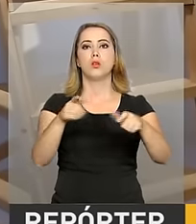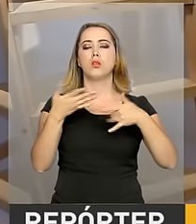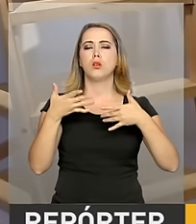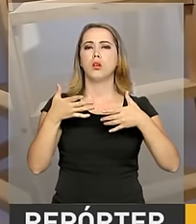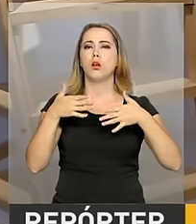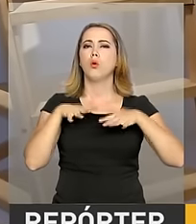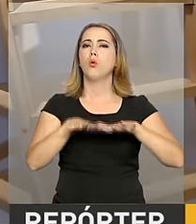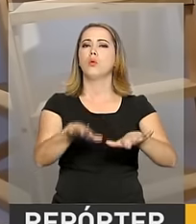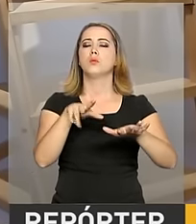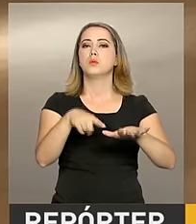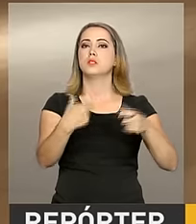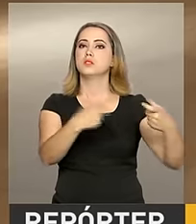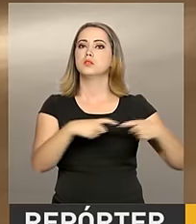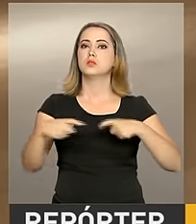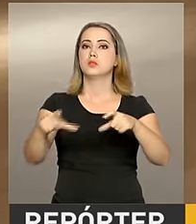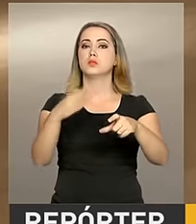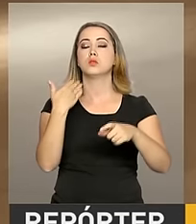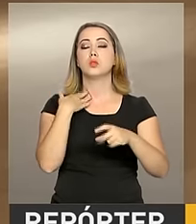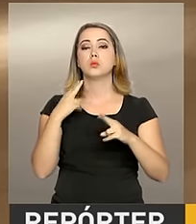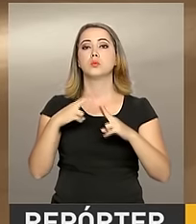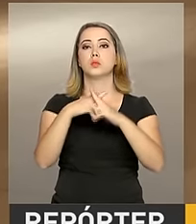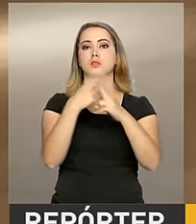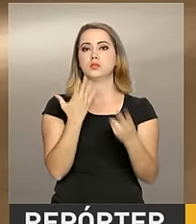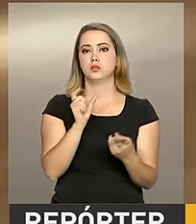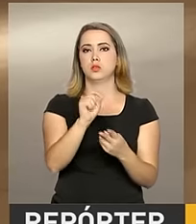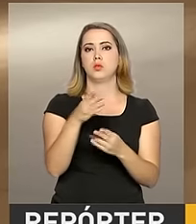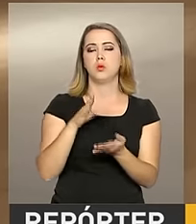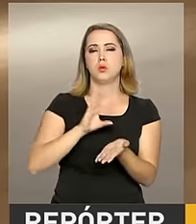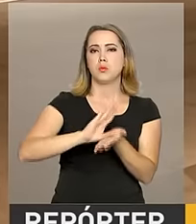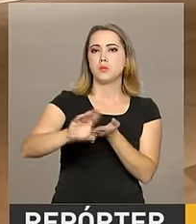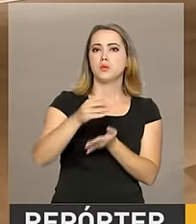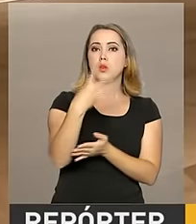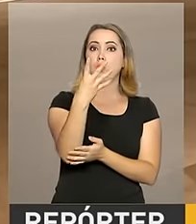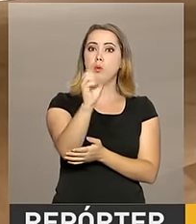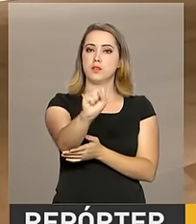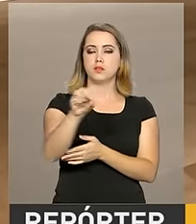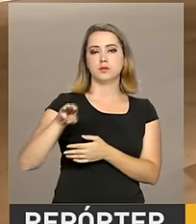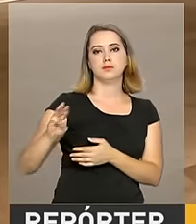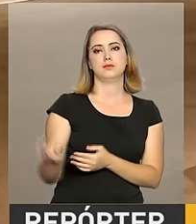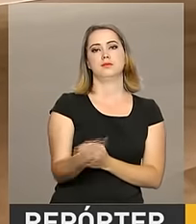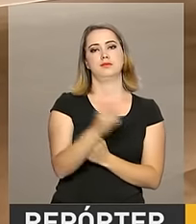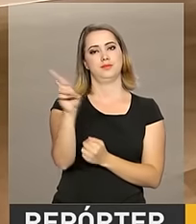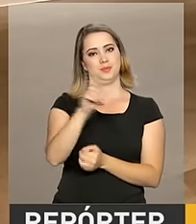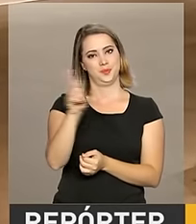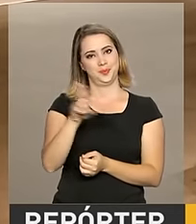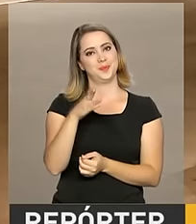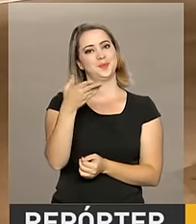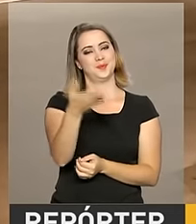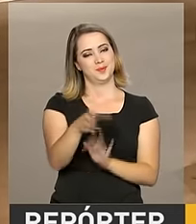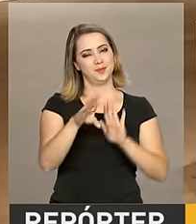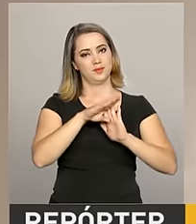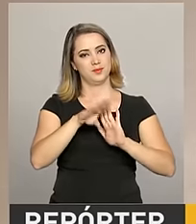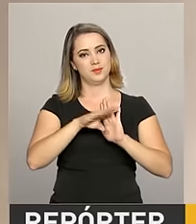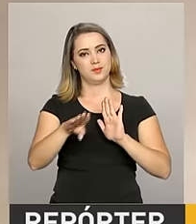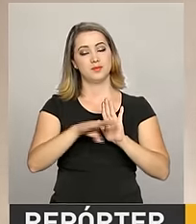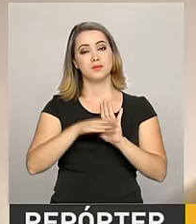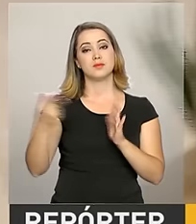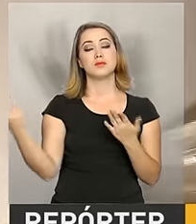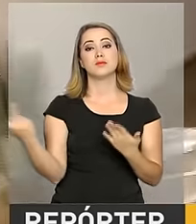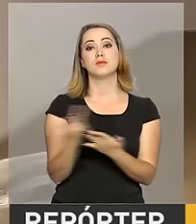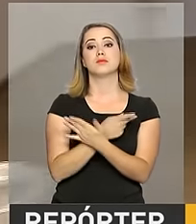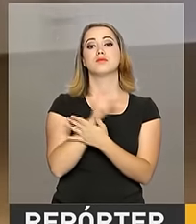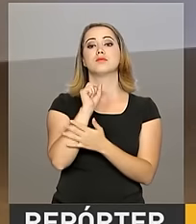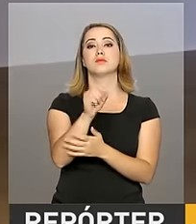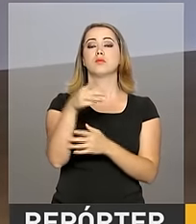Cultural, vão ser investidos mais de 48 milhões de reais. E esses projetos vão ser